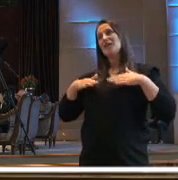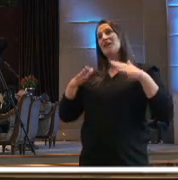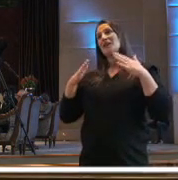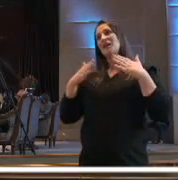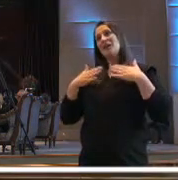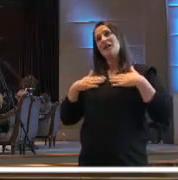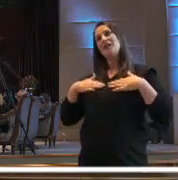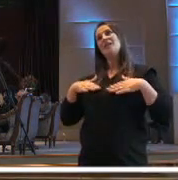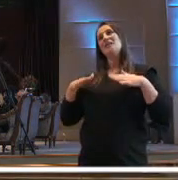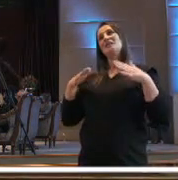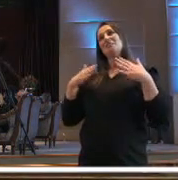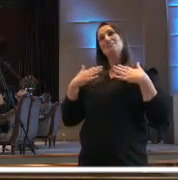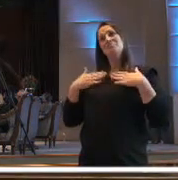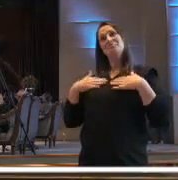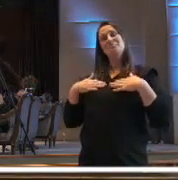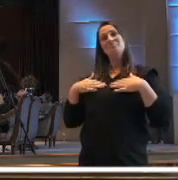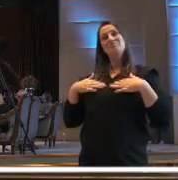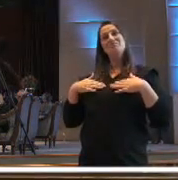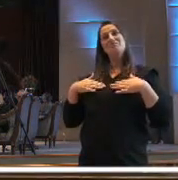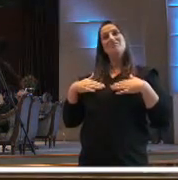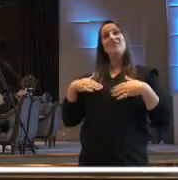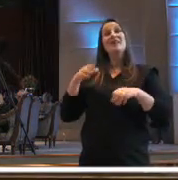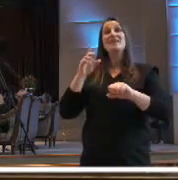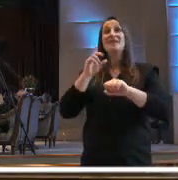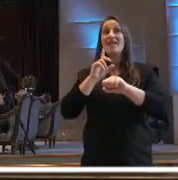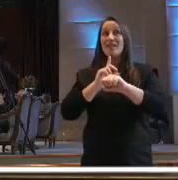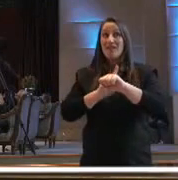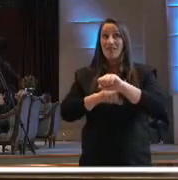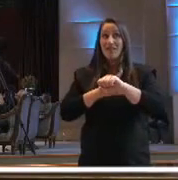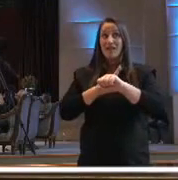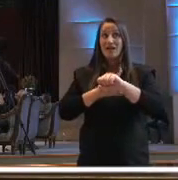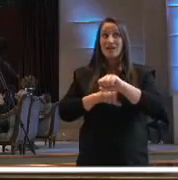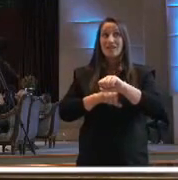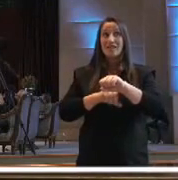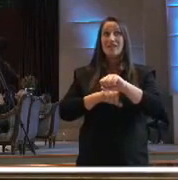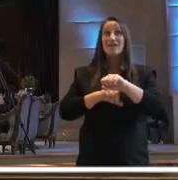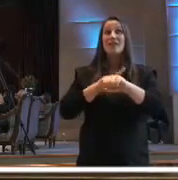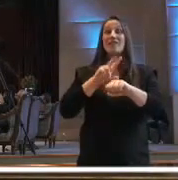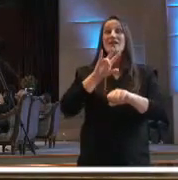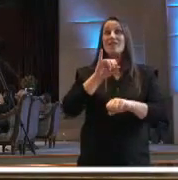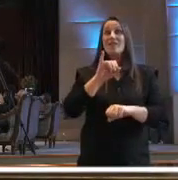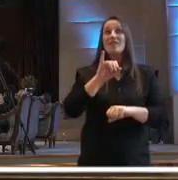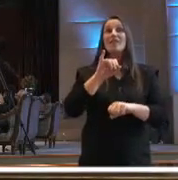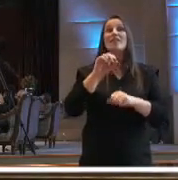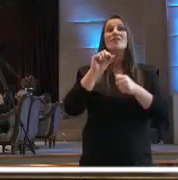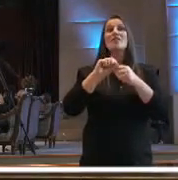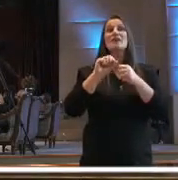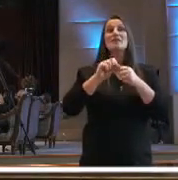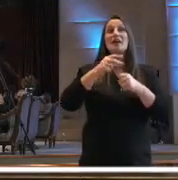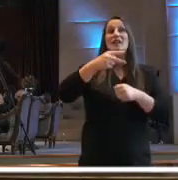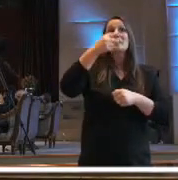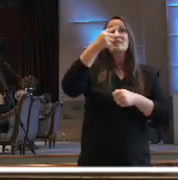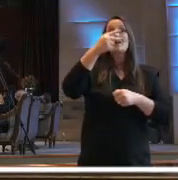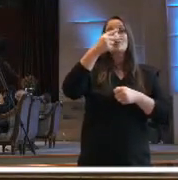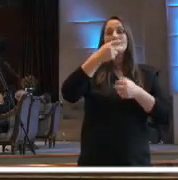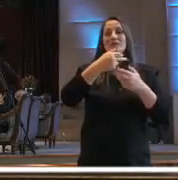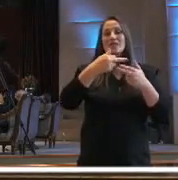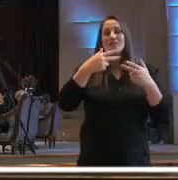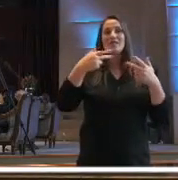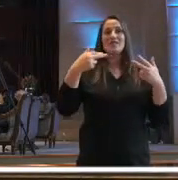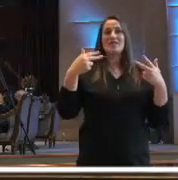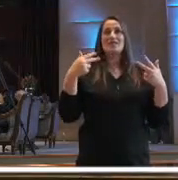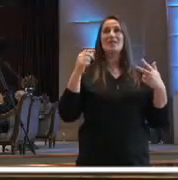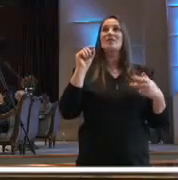Nessa hora, ele vai fazer a segunda coisa aqui, que nos ensina como lidar com essas